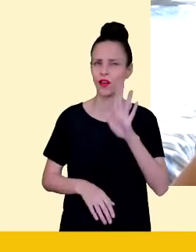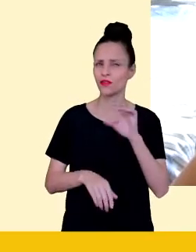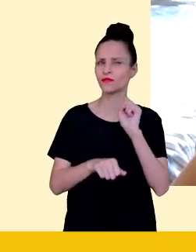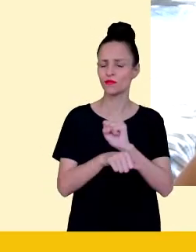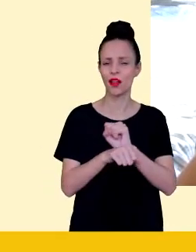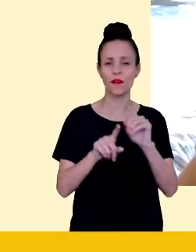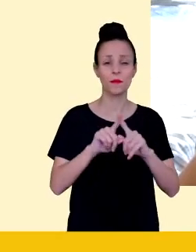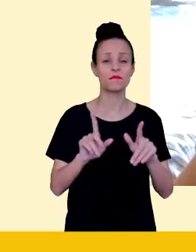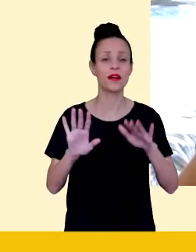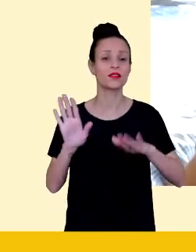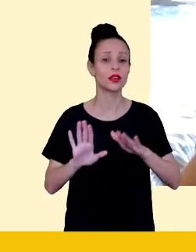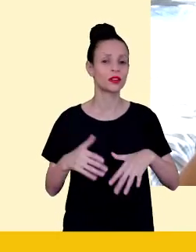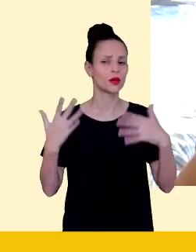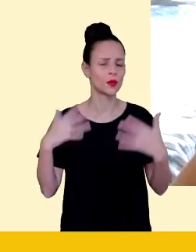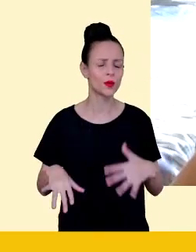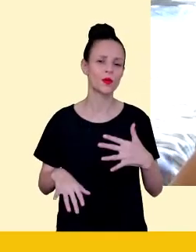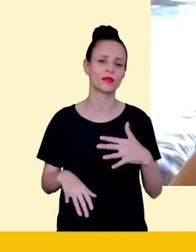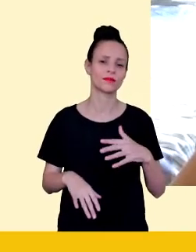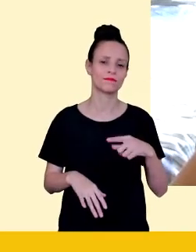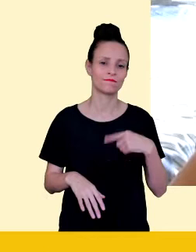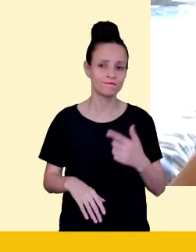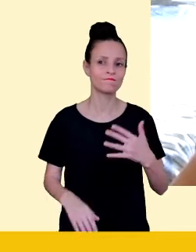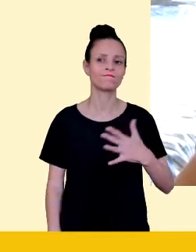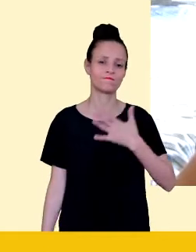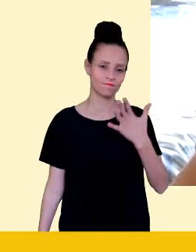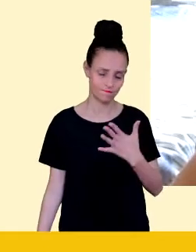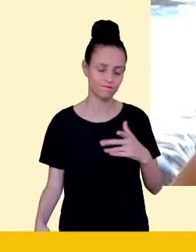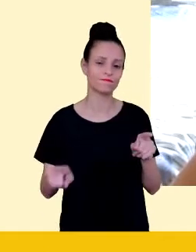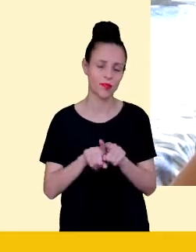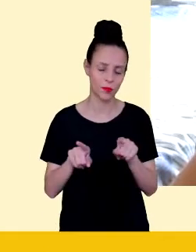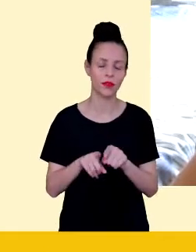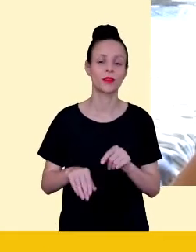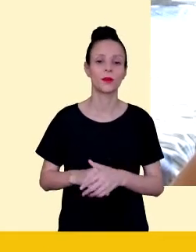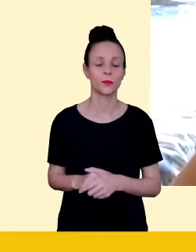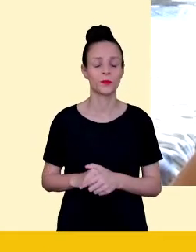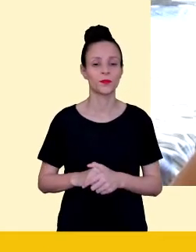surpreendentes, assim, acho que a gente já esperava, mas às vezes a gente era surpreendido, assim.